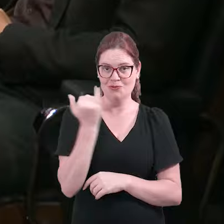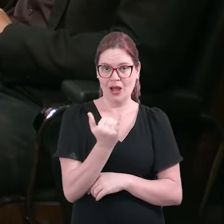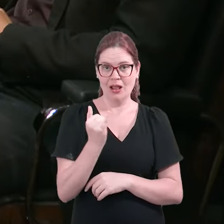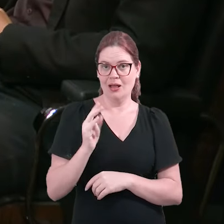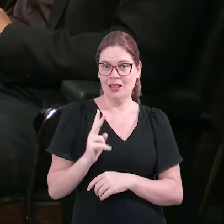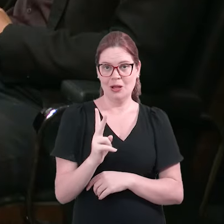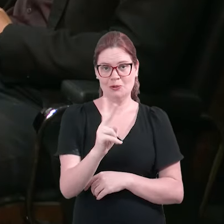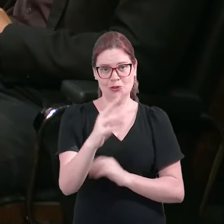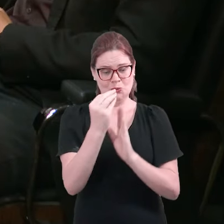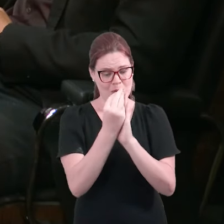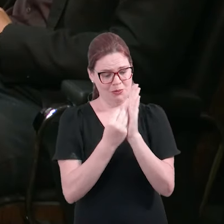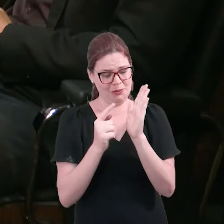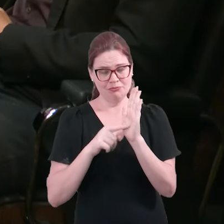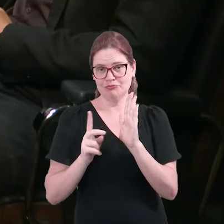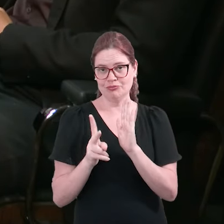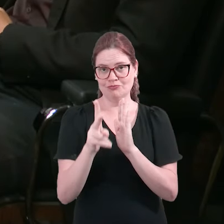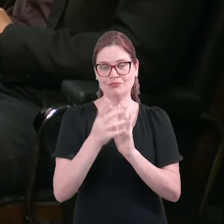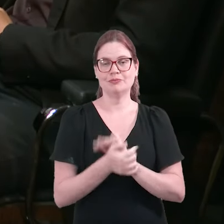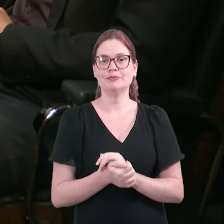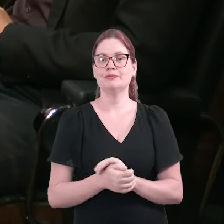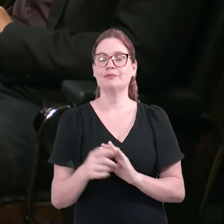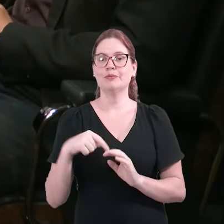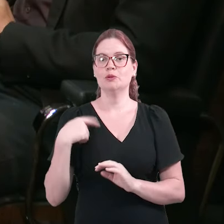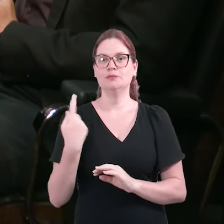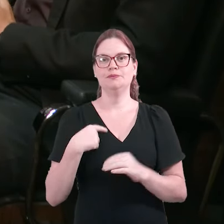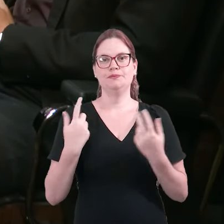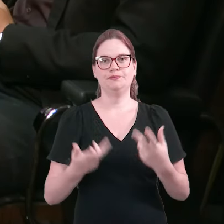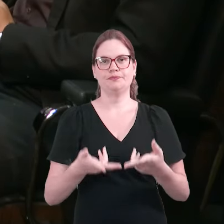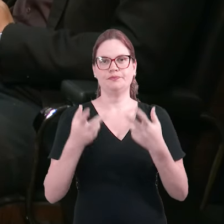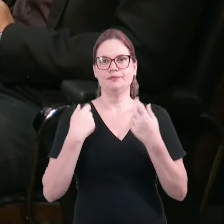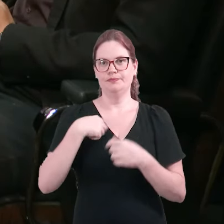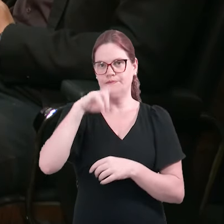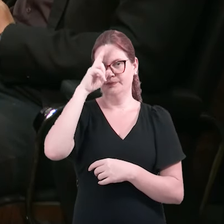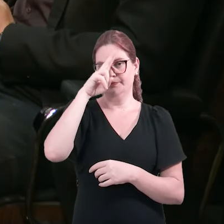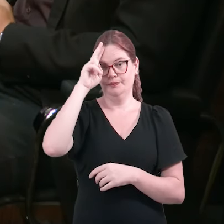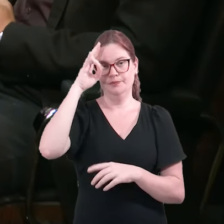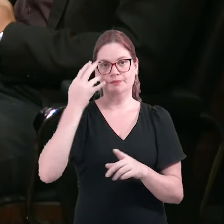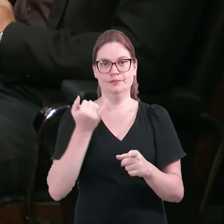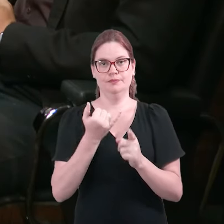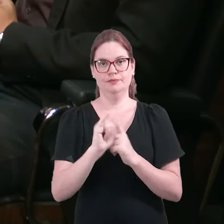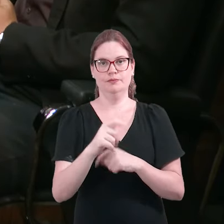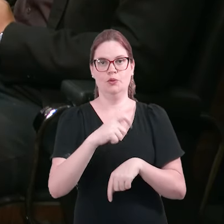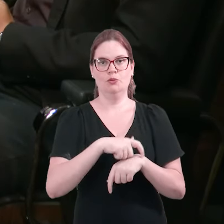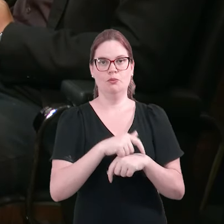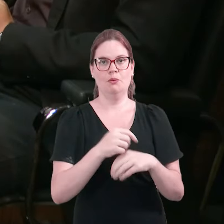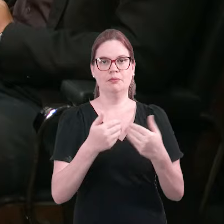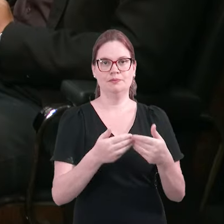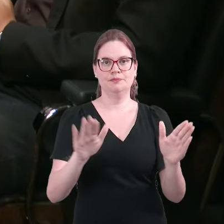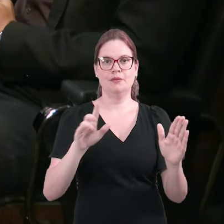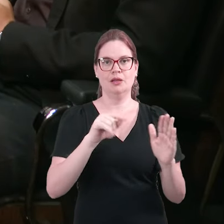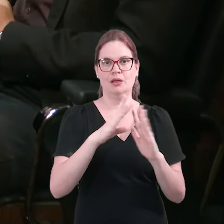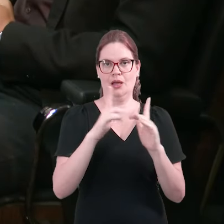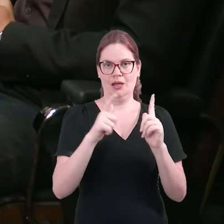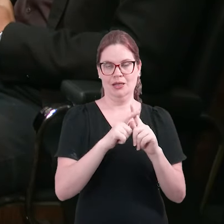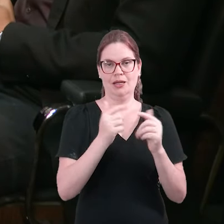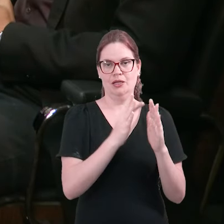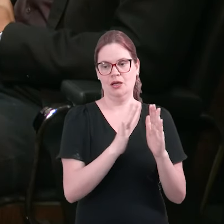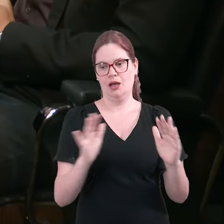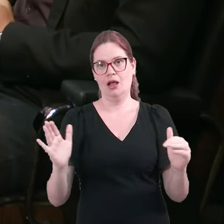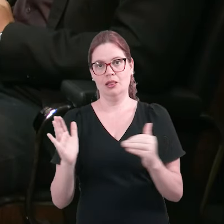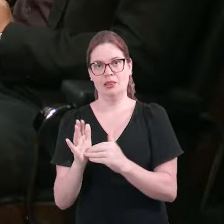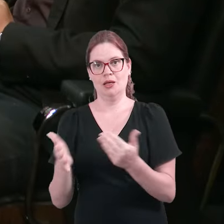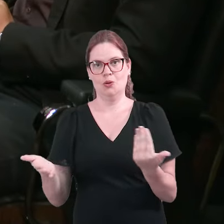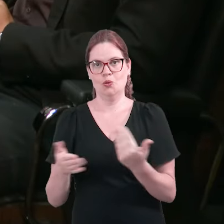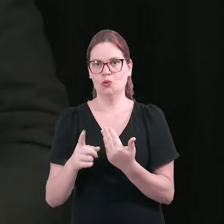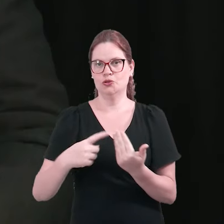quando você vai ver a história profética, desde a criação da igreja, né, até os nossos